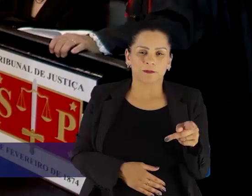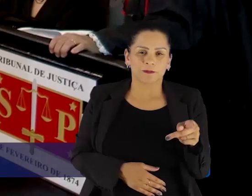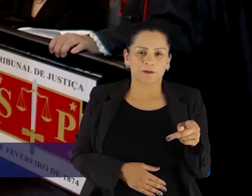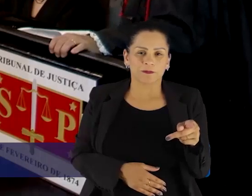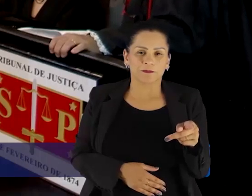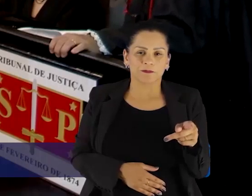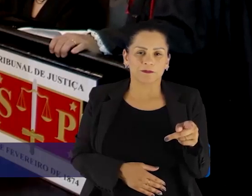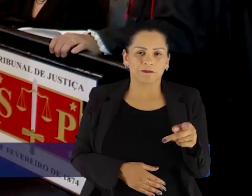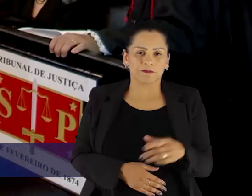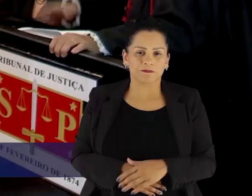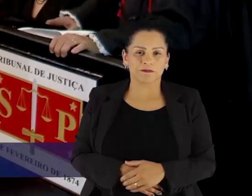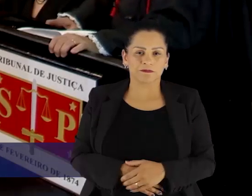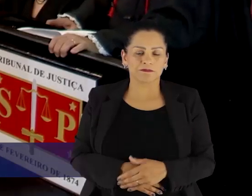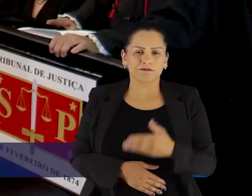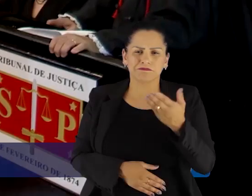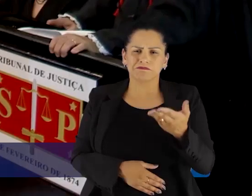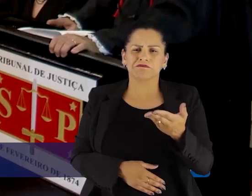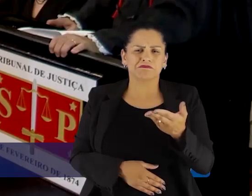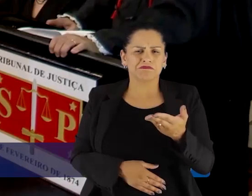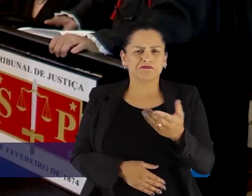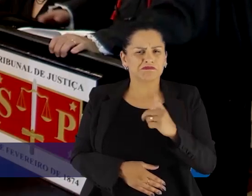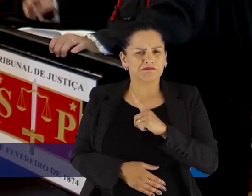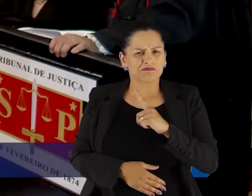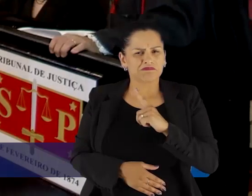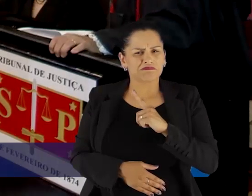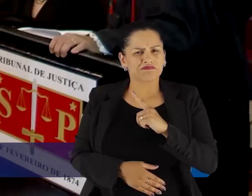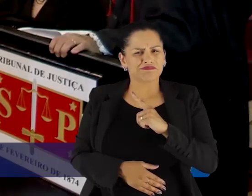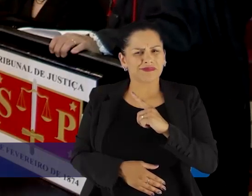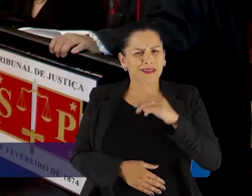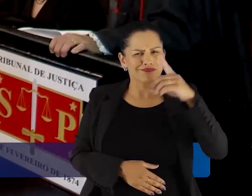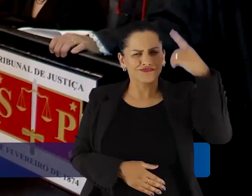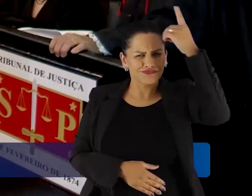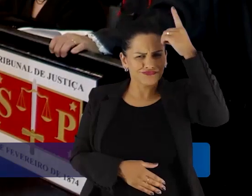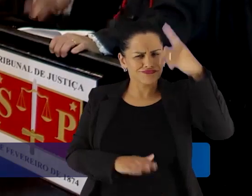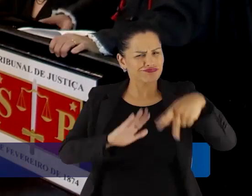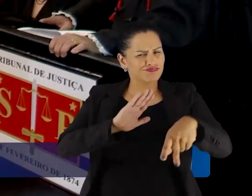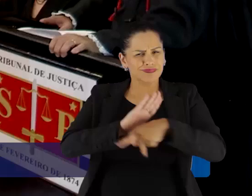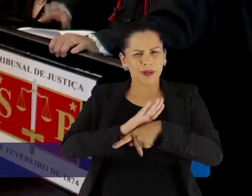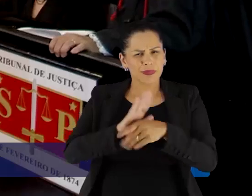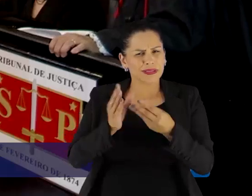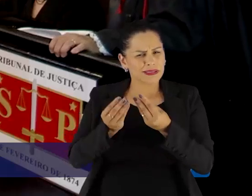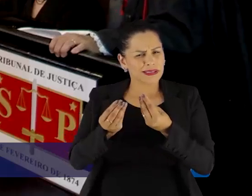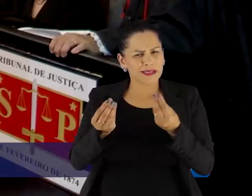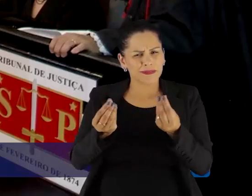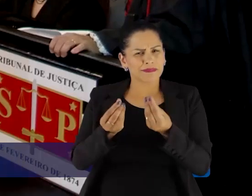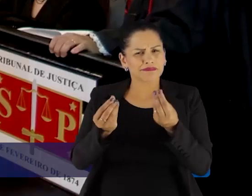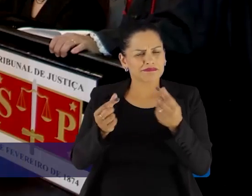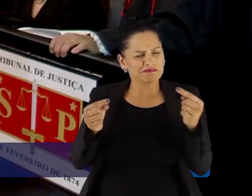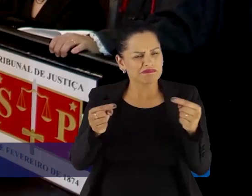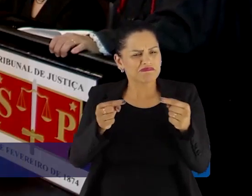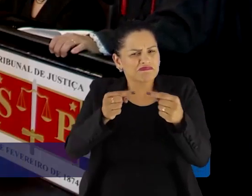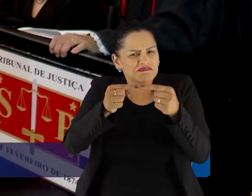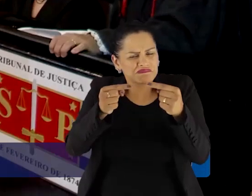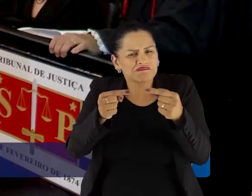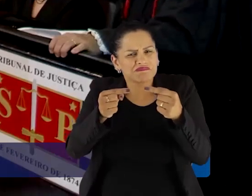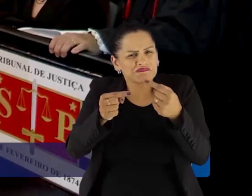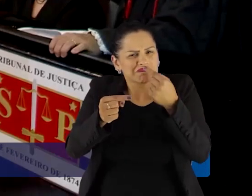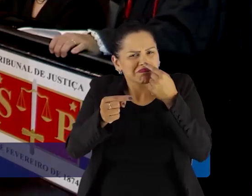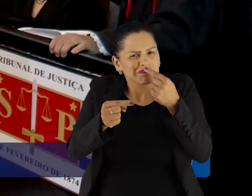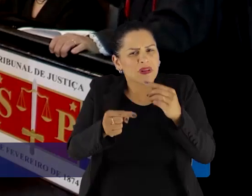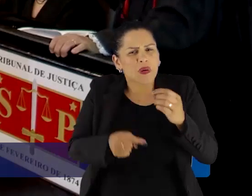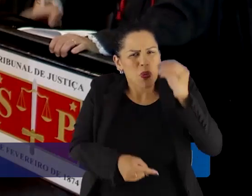um dia se extremamente vocacionado portador de sensibilidade e notável conhecimento